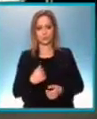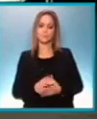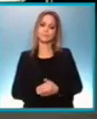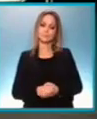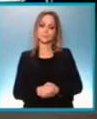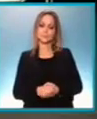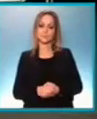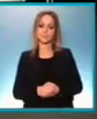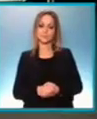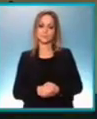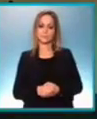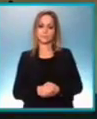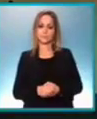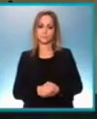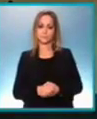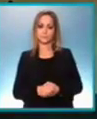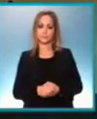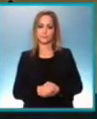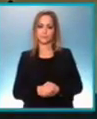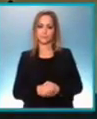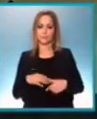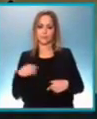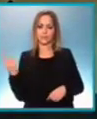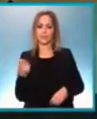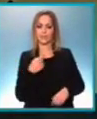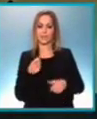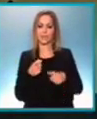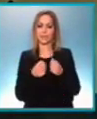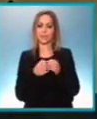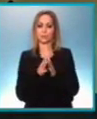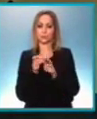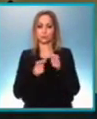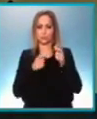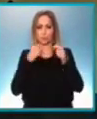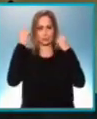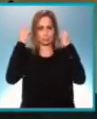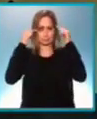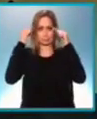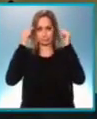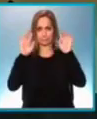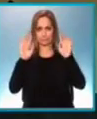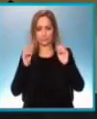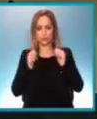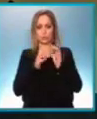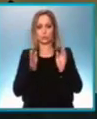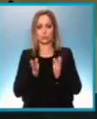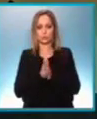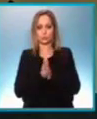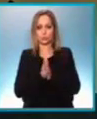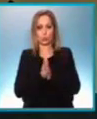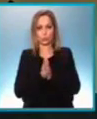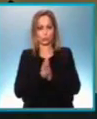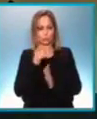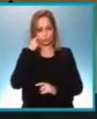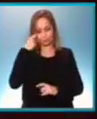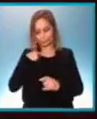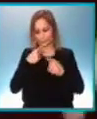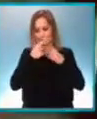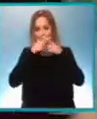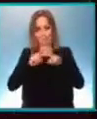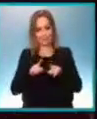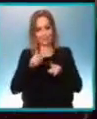cu! O quê? Isto aqui é tudo pessoal um bocadinho doido, portanto fazemos todos personagens bastante diferentes e bastante divertidas